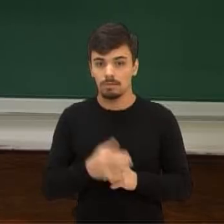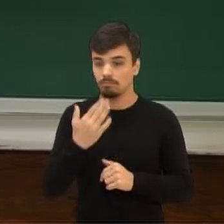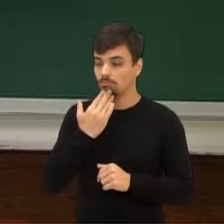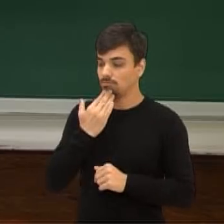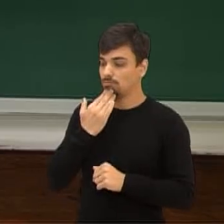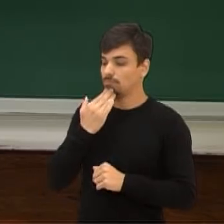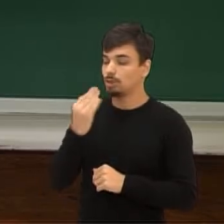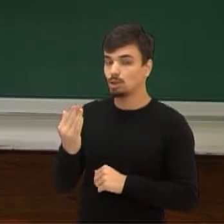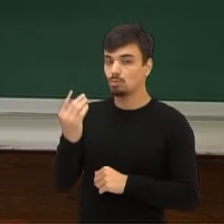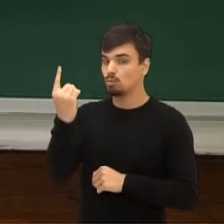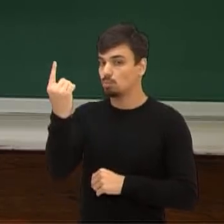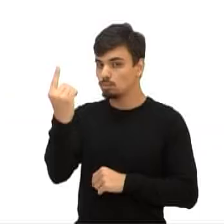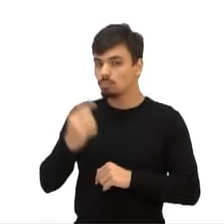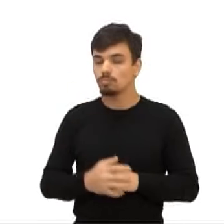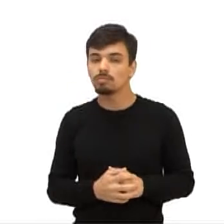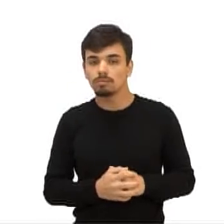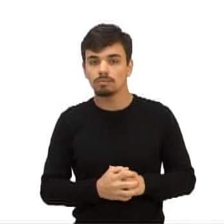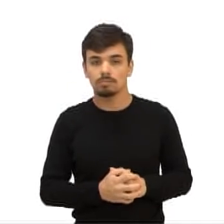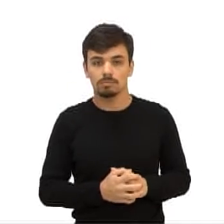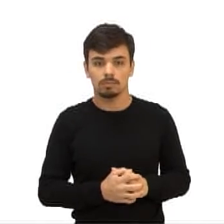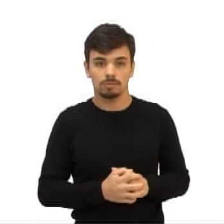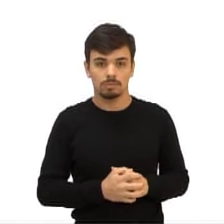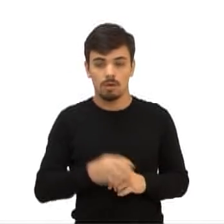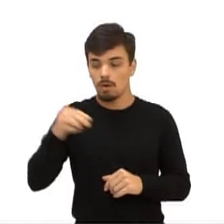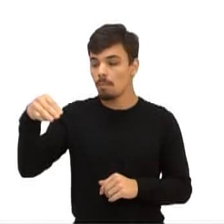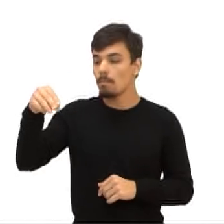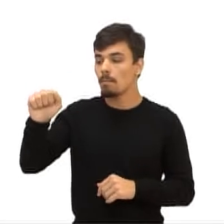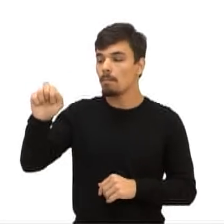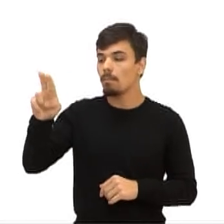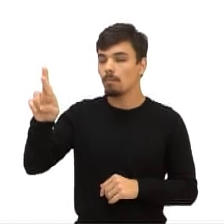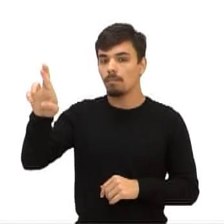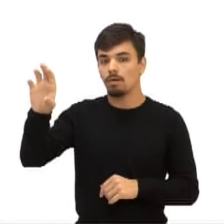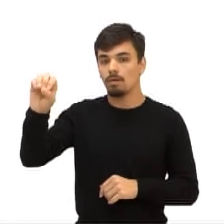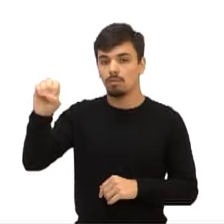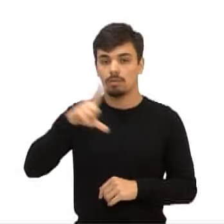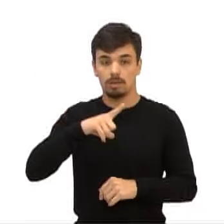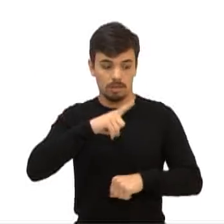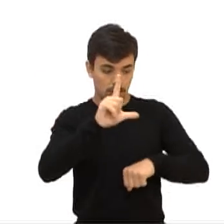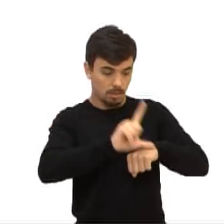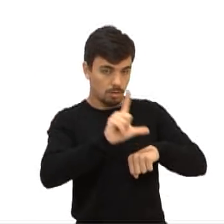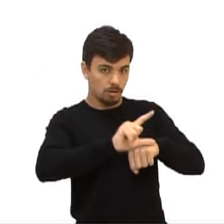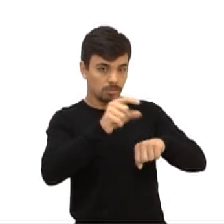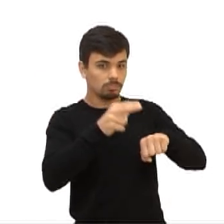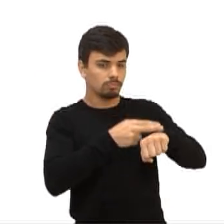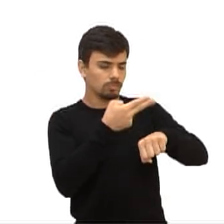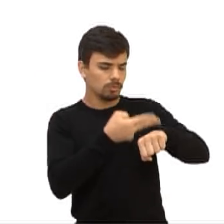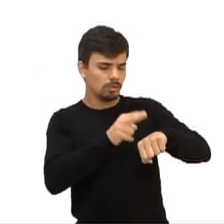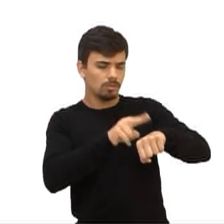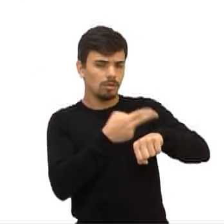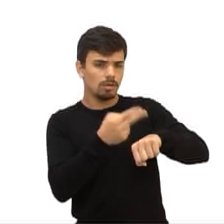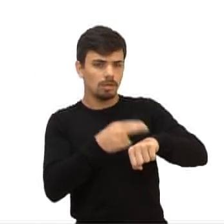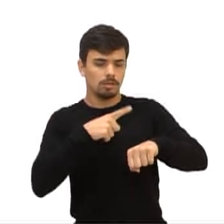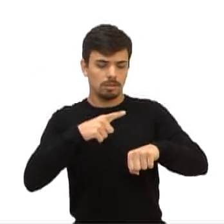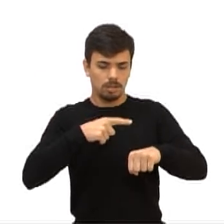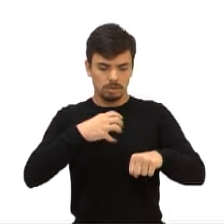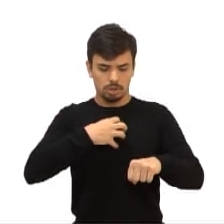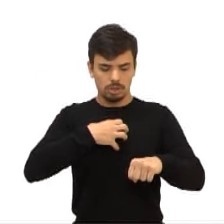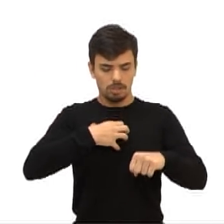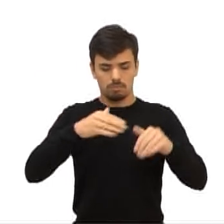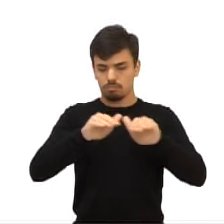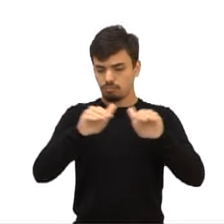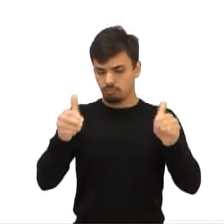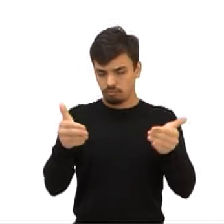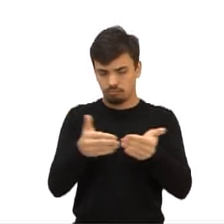Encomenda 1. Senhor Mauro tem uma loja de chocolates com formatos